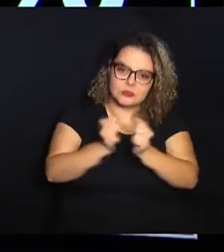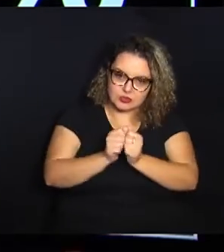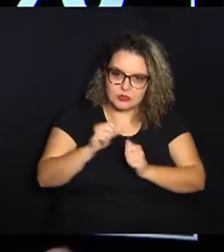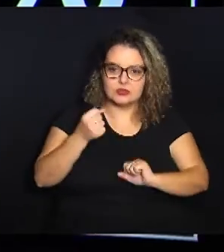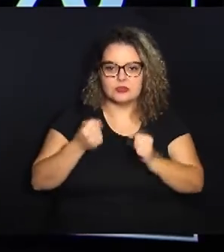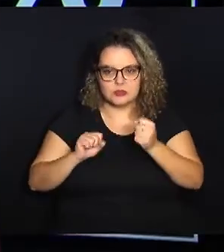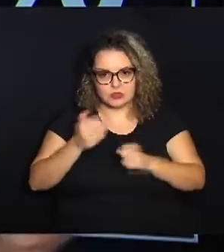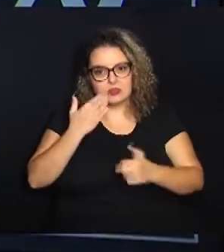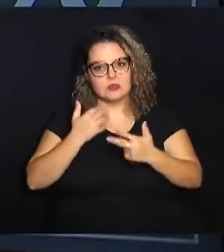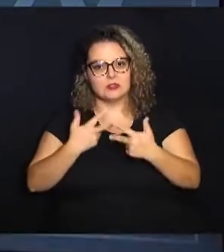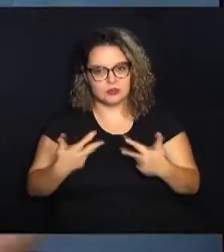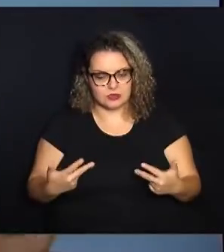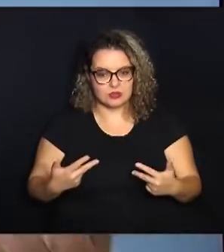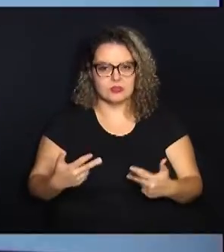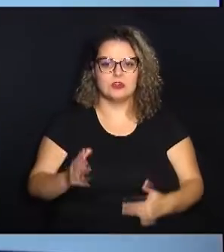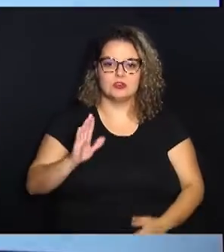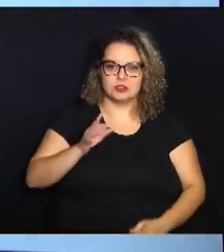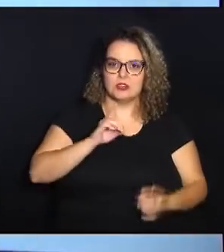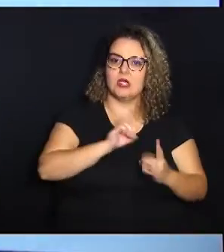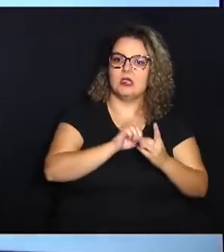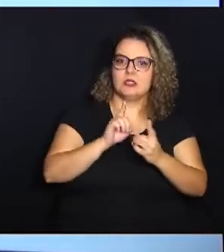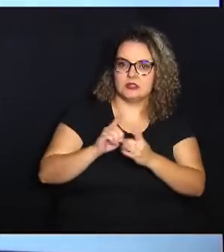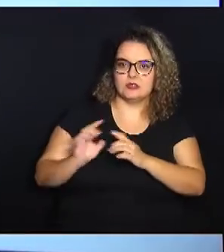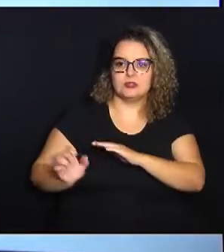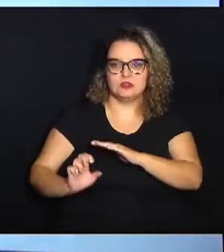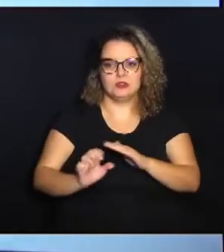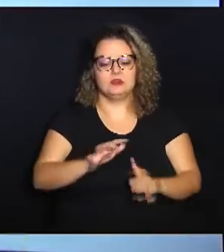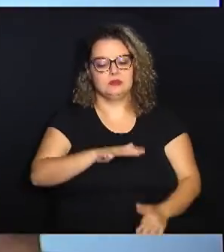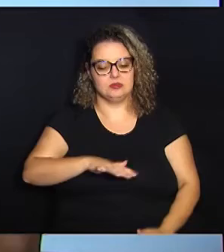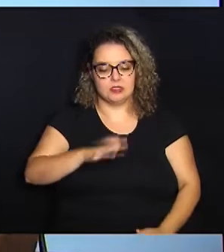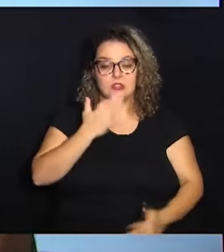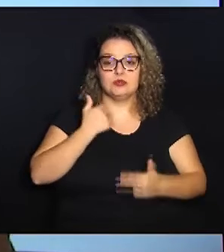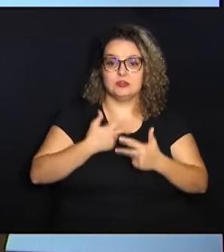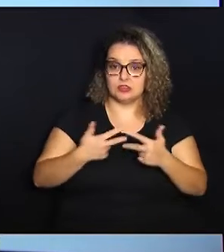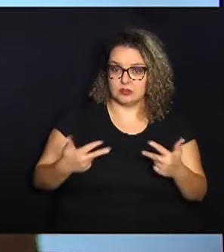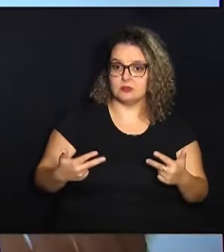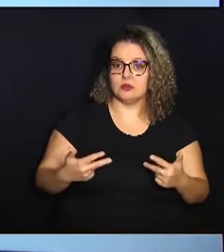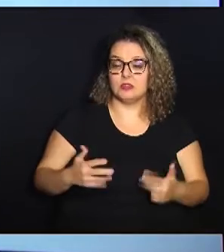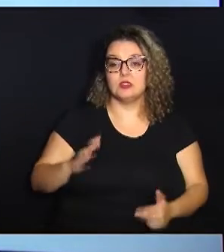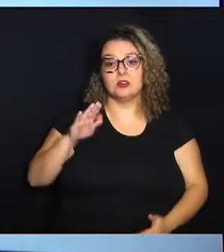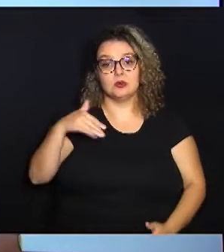de alimentos, então já atendia empresas da área de alimentos